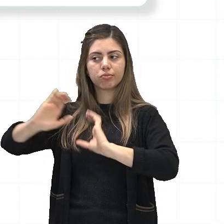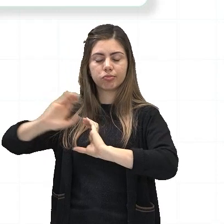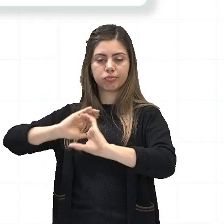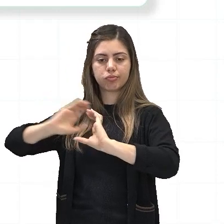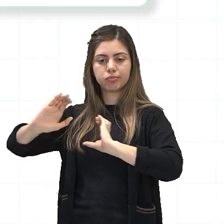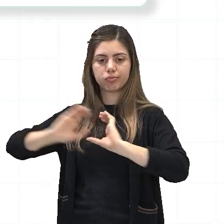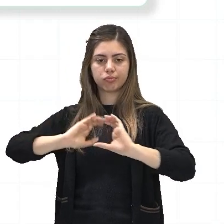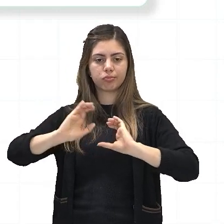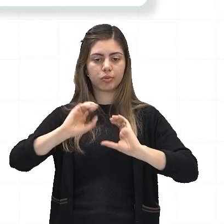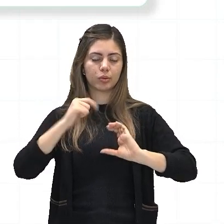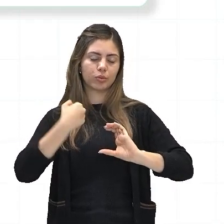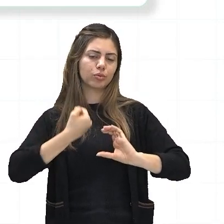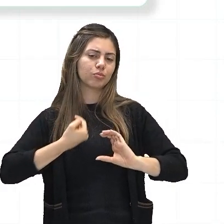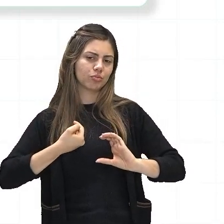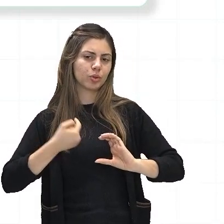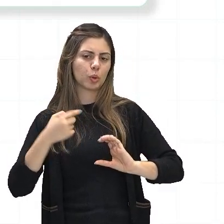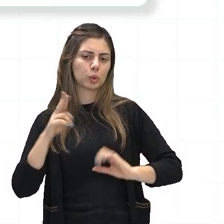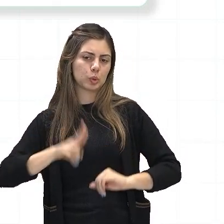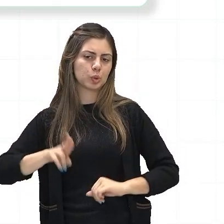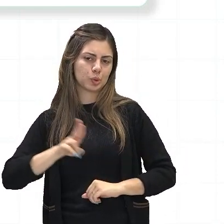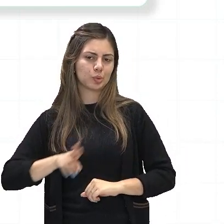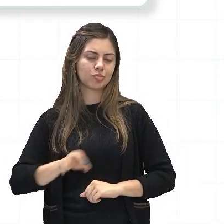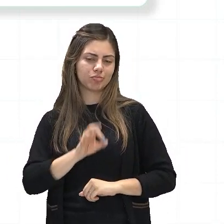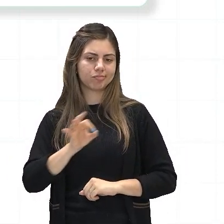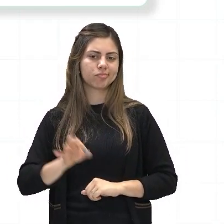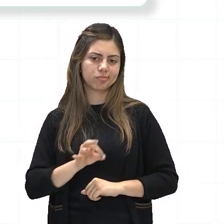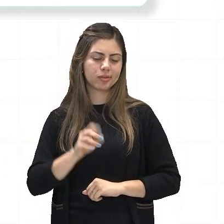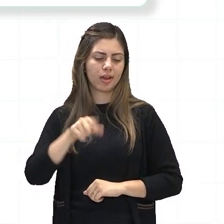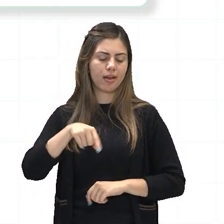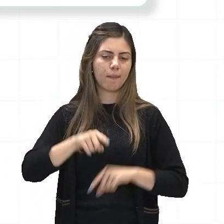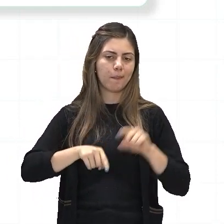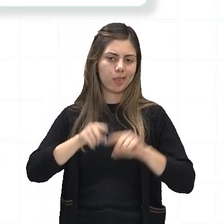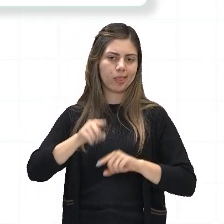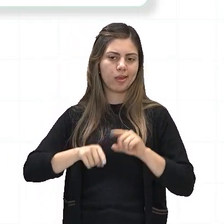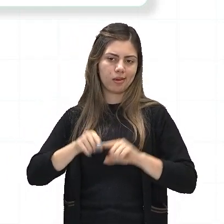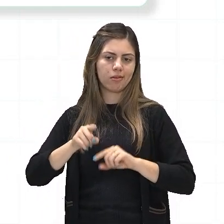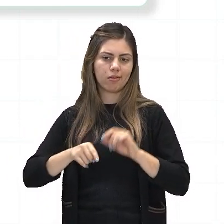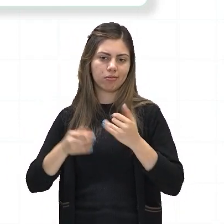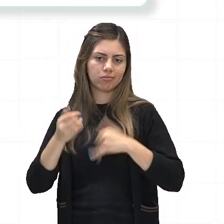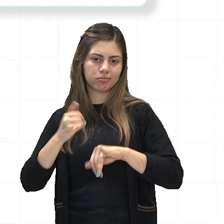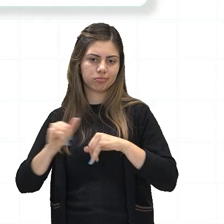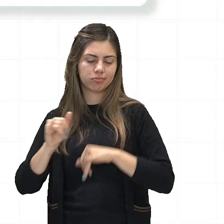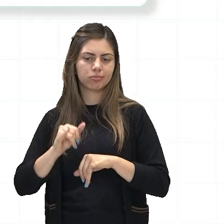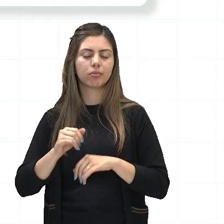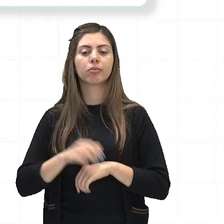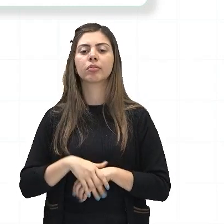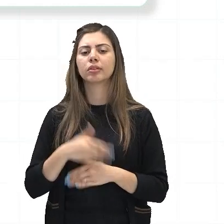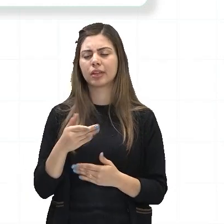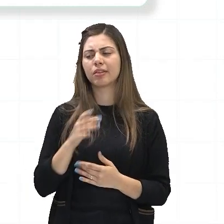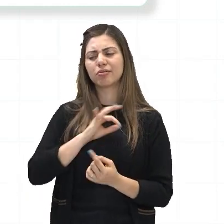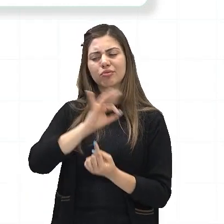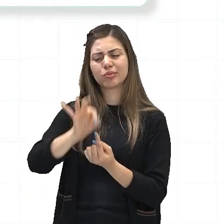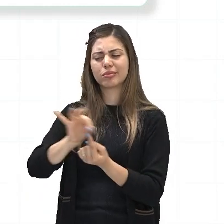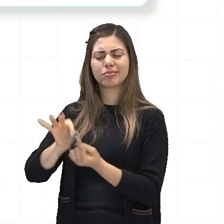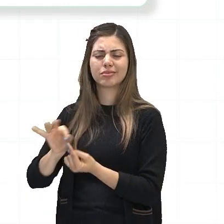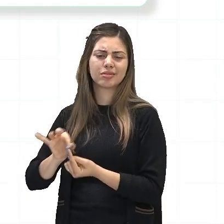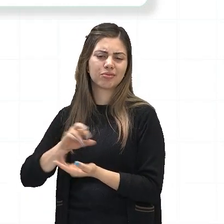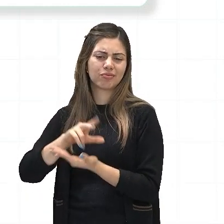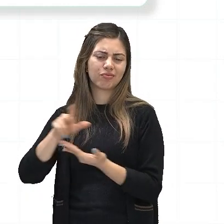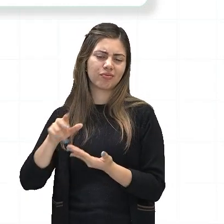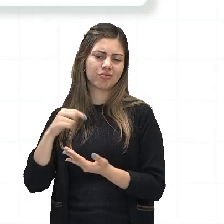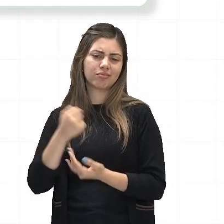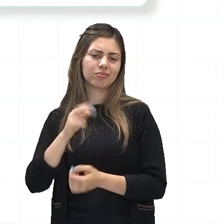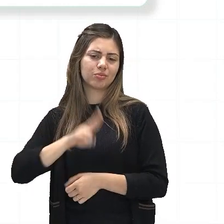comunicação, né? A gente sempre utiliza ali esses equipamentos eletrônicos para diversas funções aí no nosso dia a dia, né? Como a gente